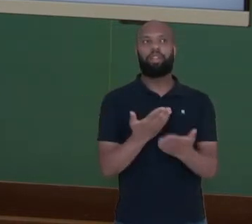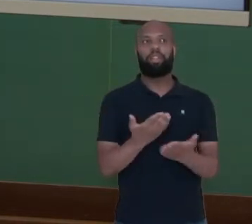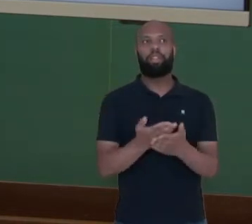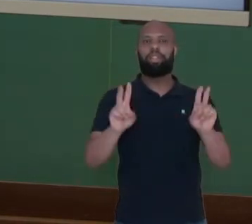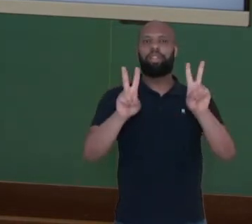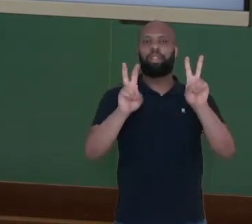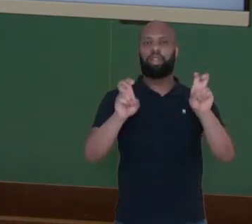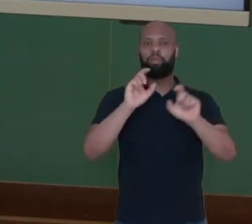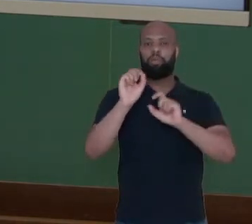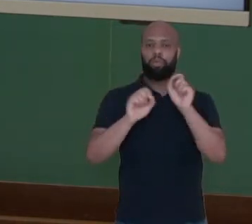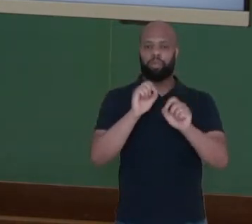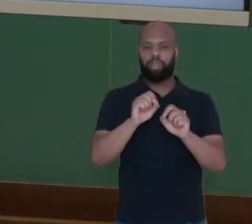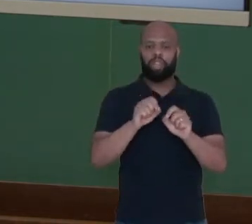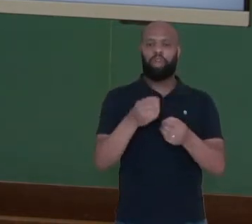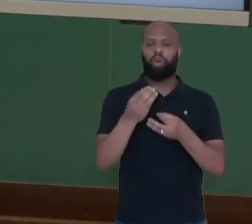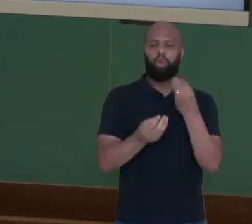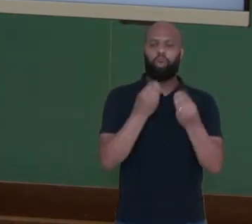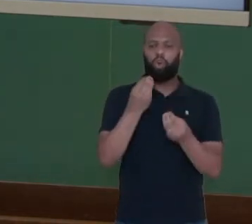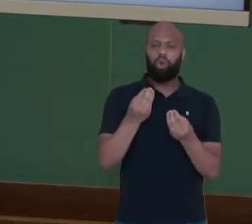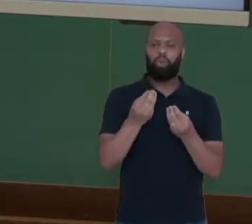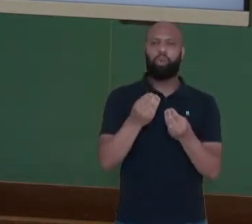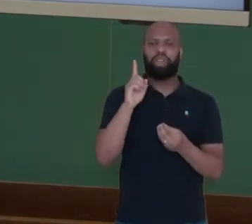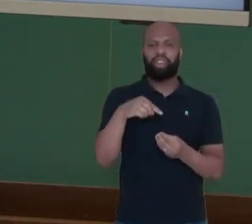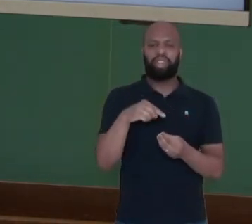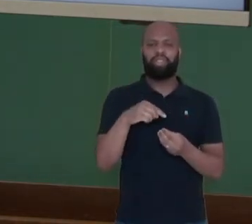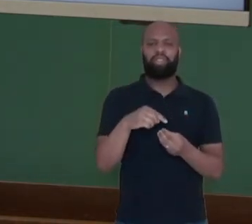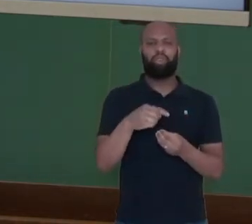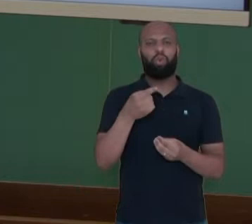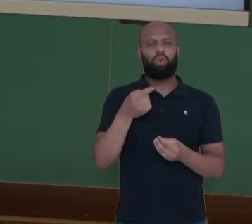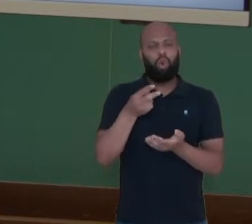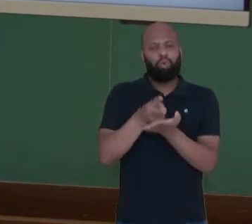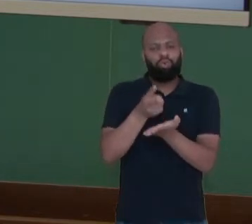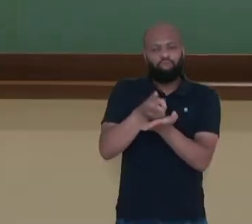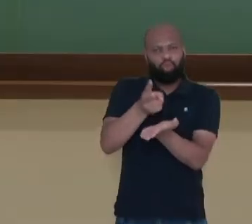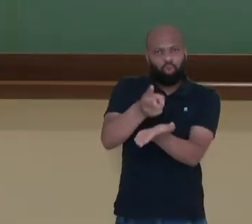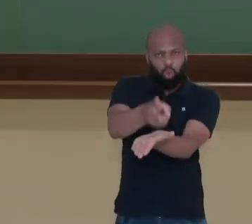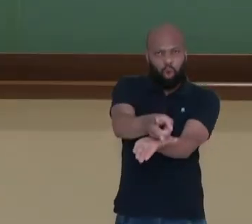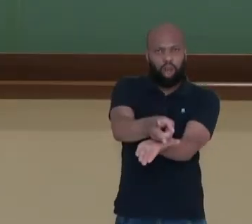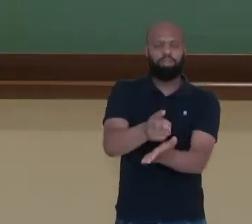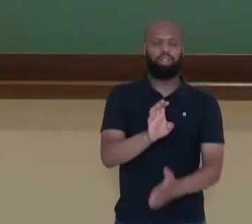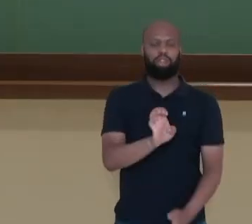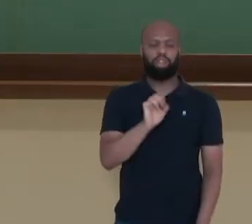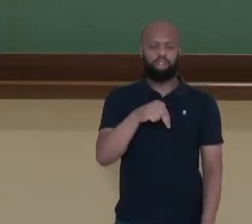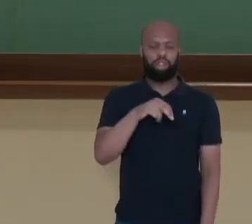questão da conservação da energia mecânica. Bem, aqui tem uma coisa